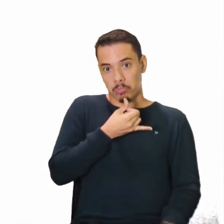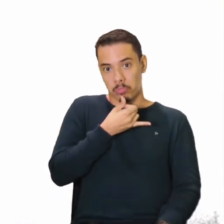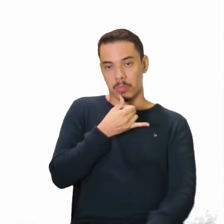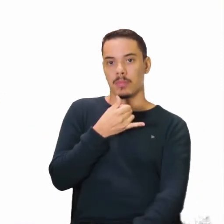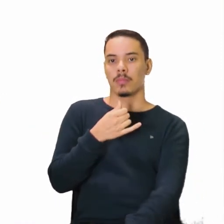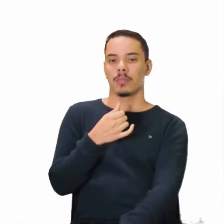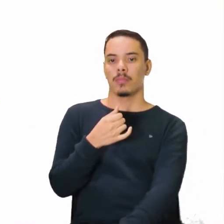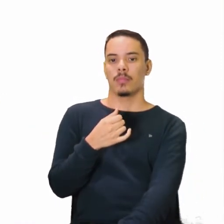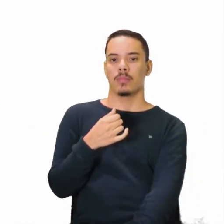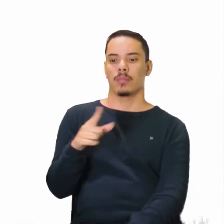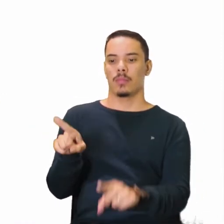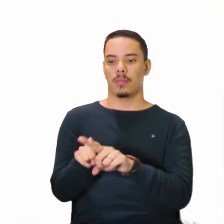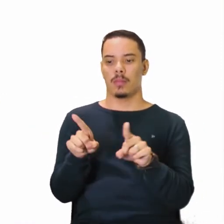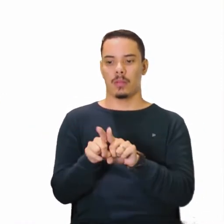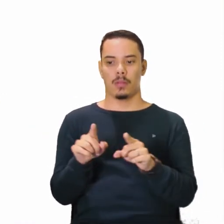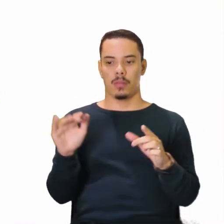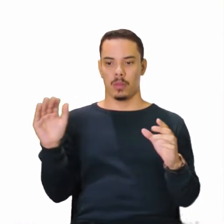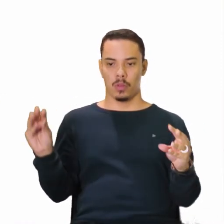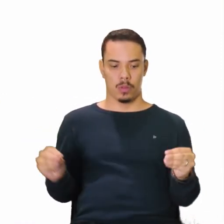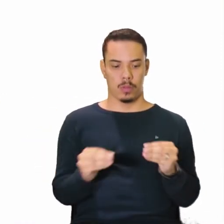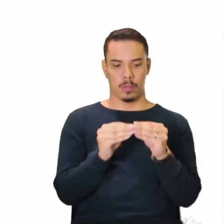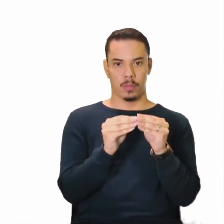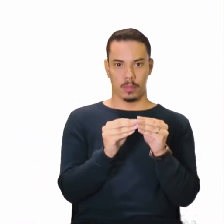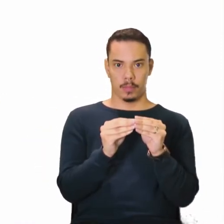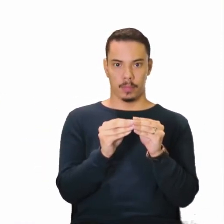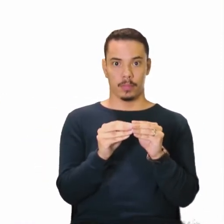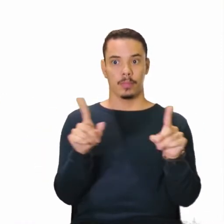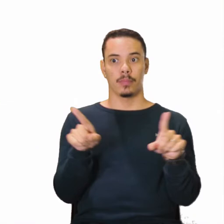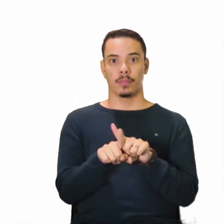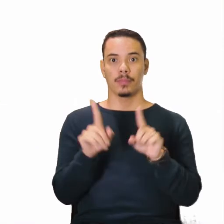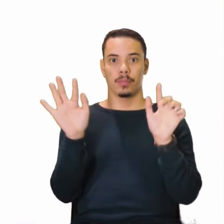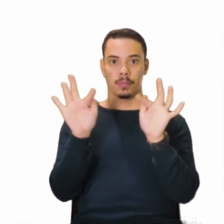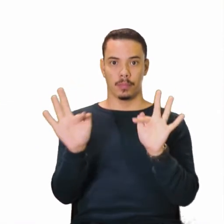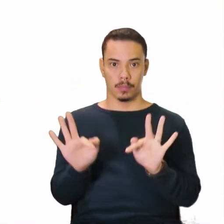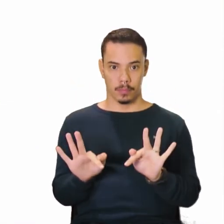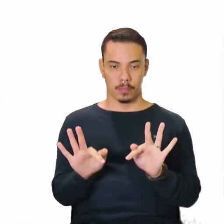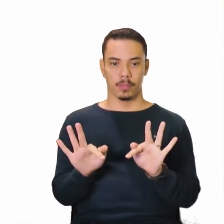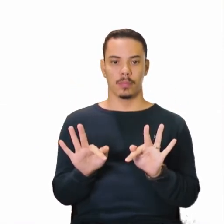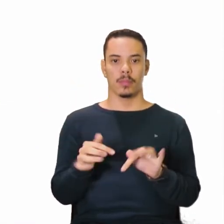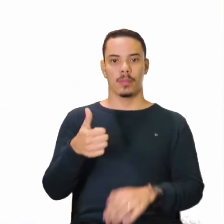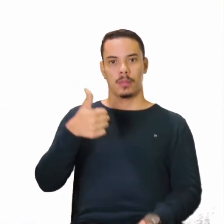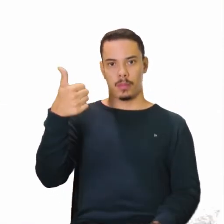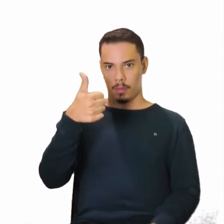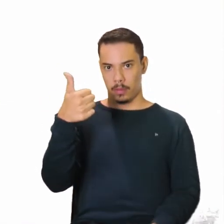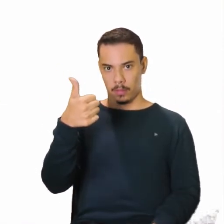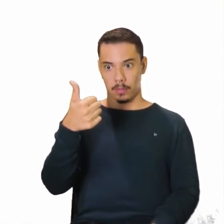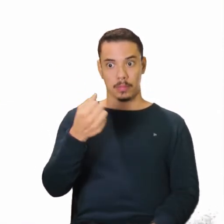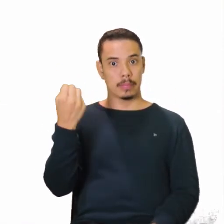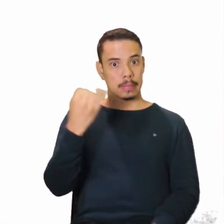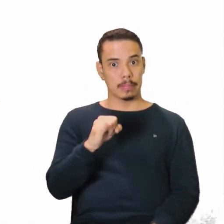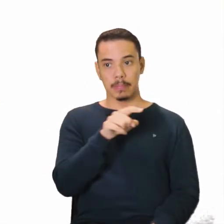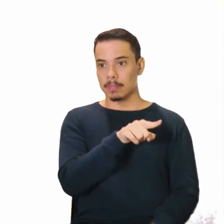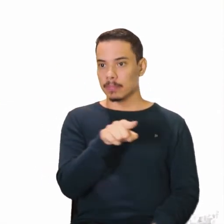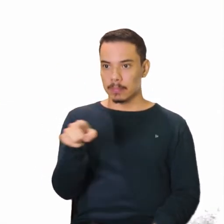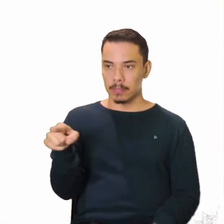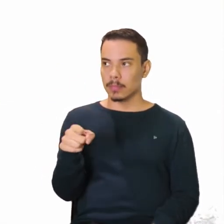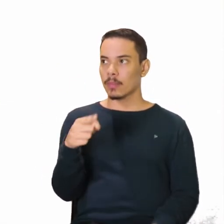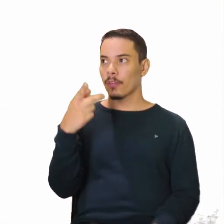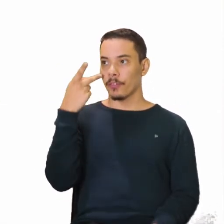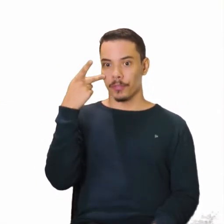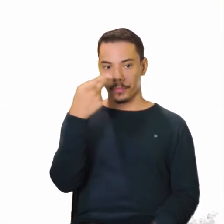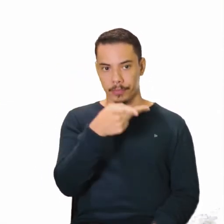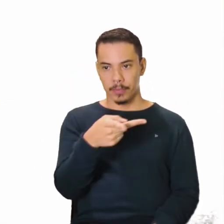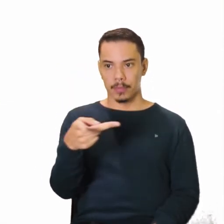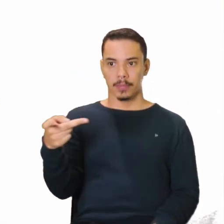a subordinada que completa esta primeira. Ela ficará feliz, a primeira oração. Se você for